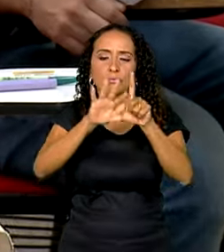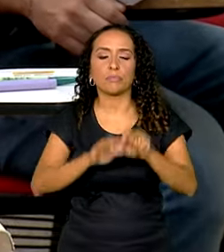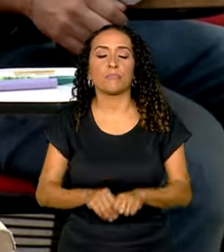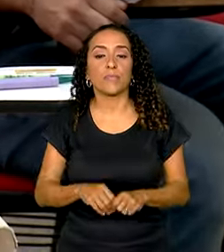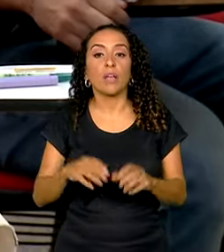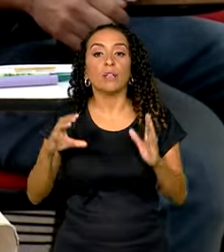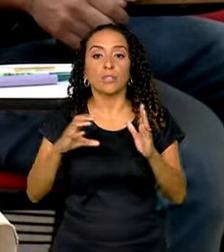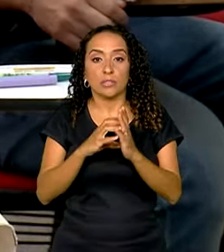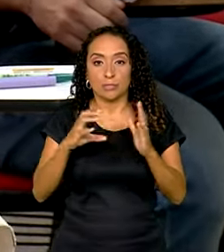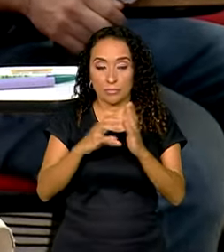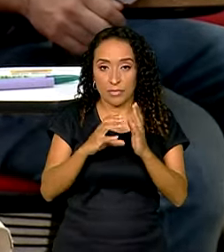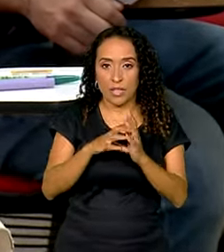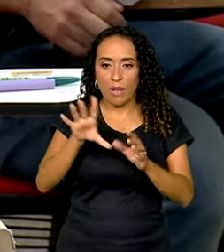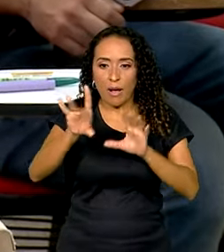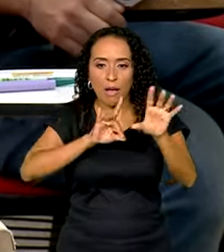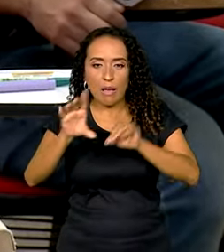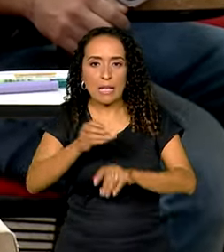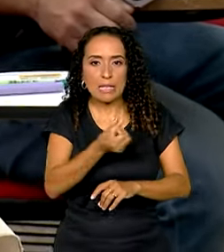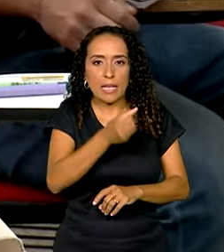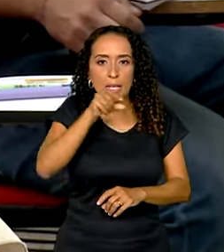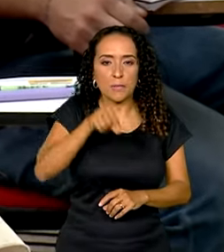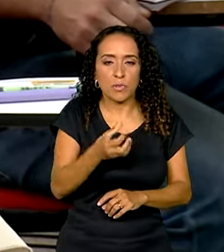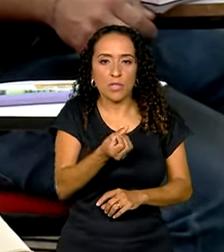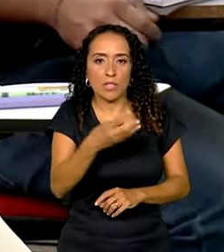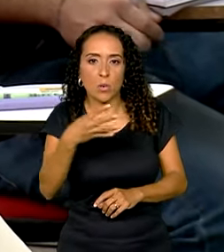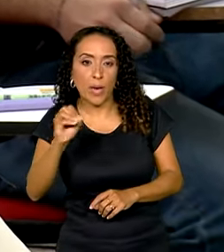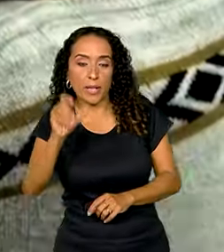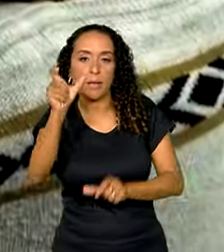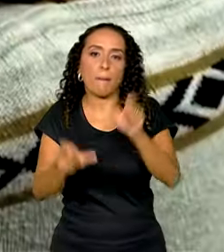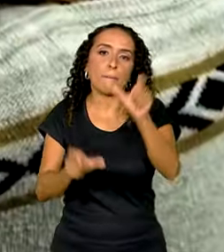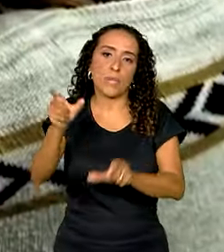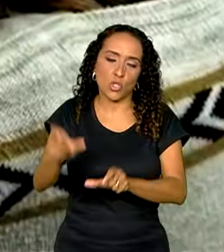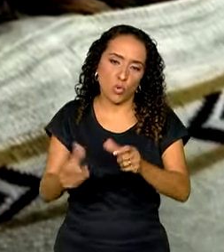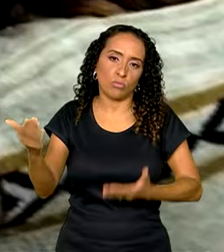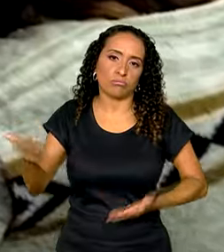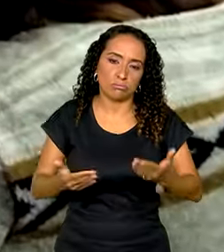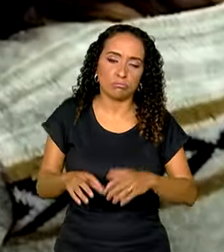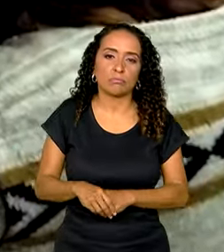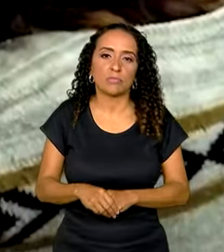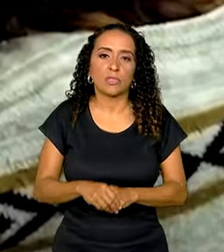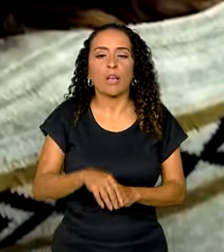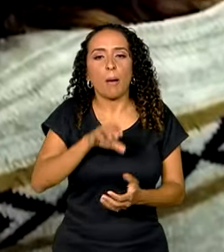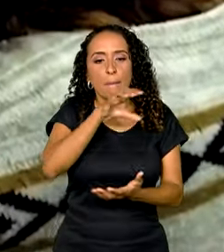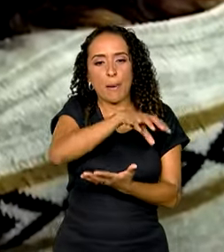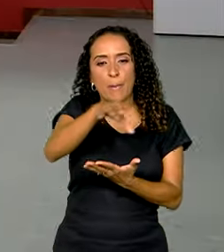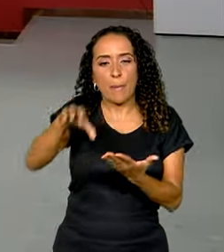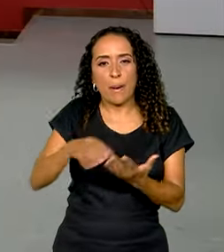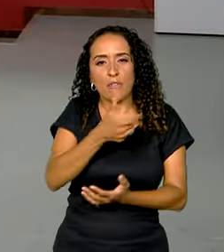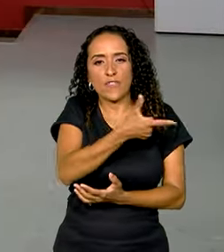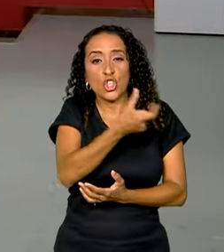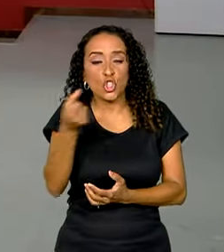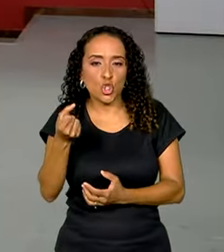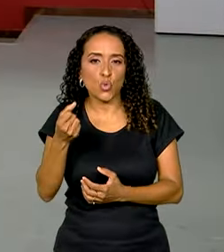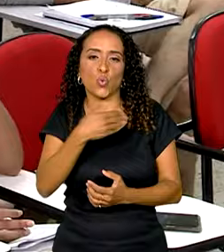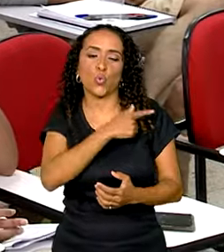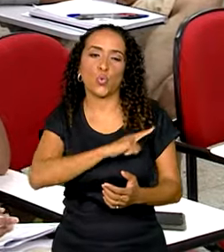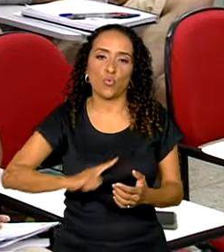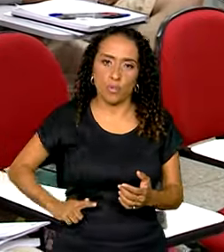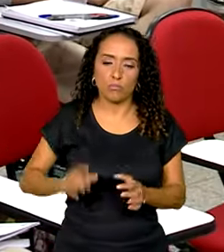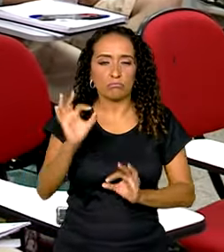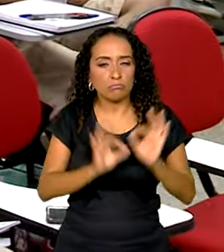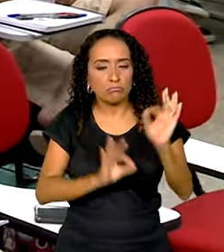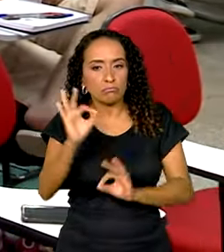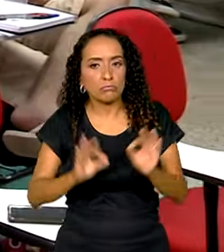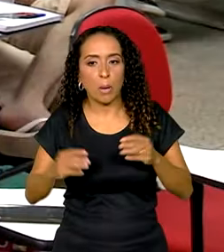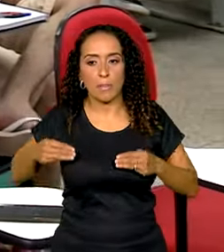selecionar de uma só vez 6.640 servidores para 21 órgãos públicos Federais e é organizado